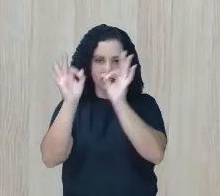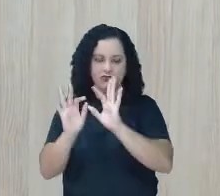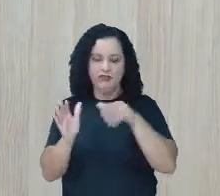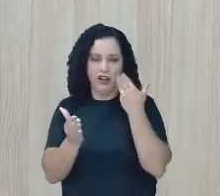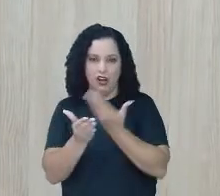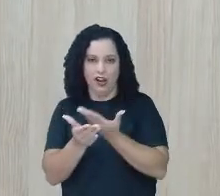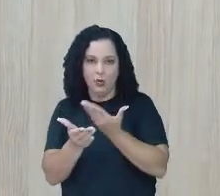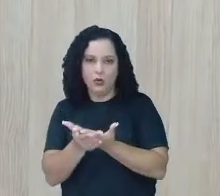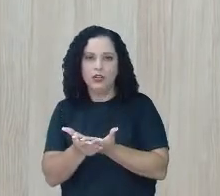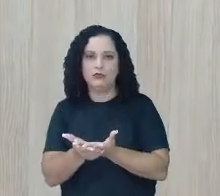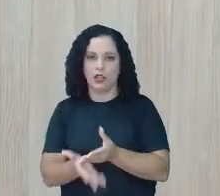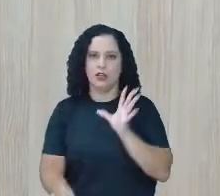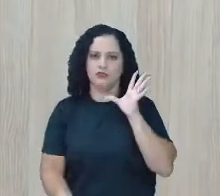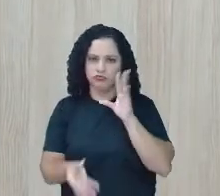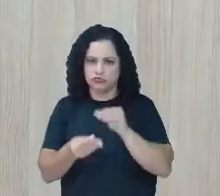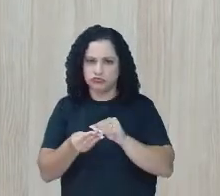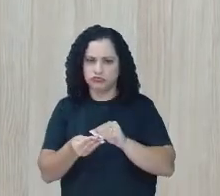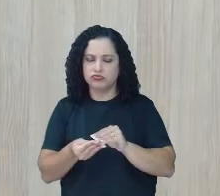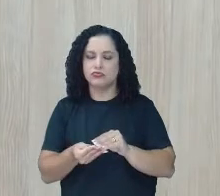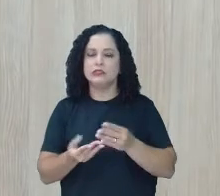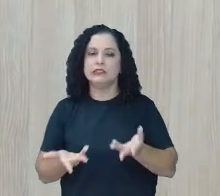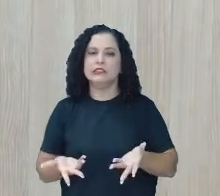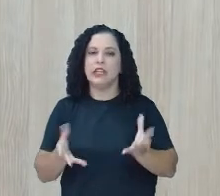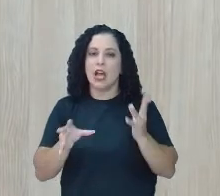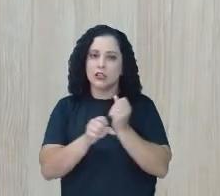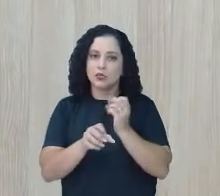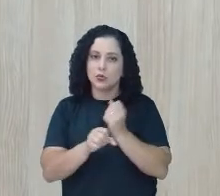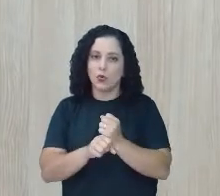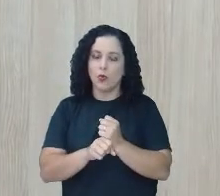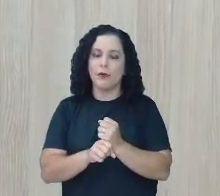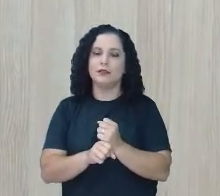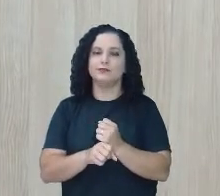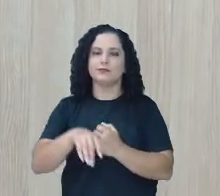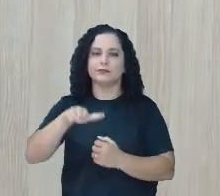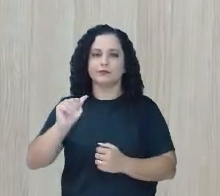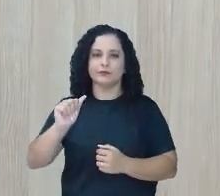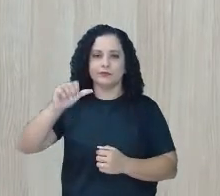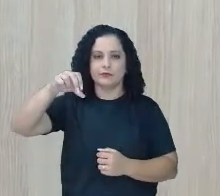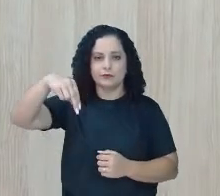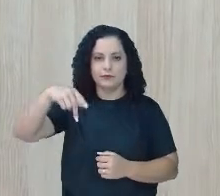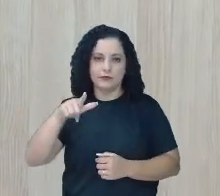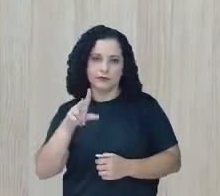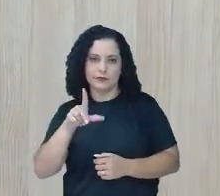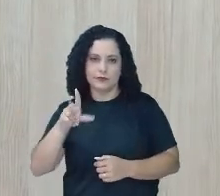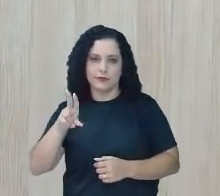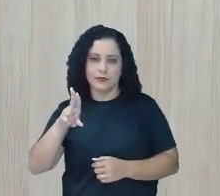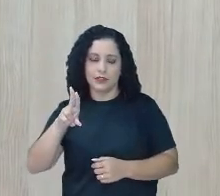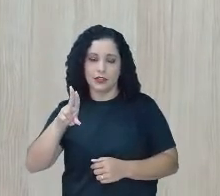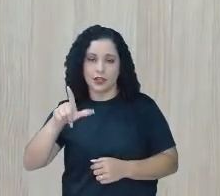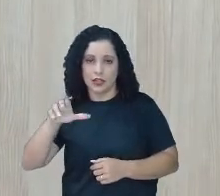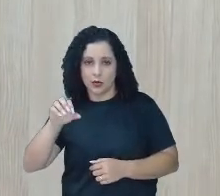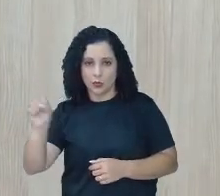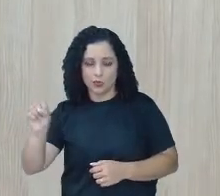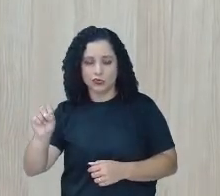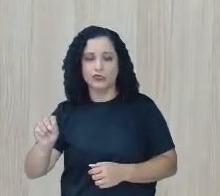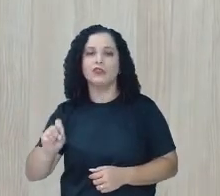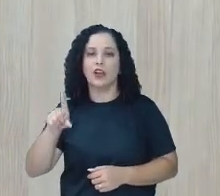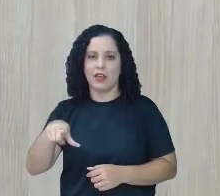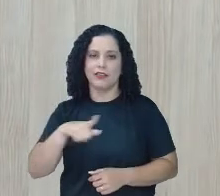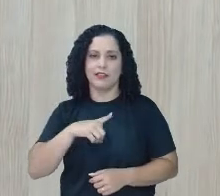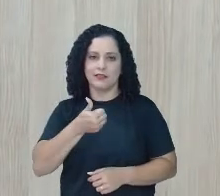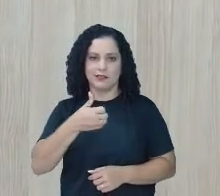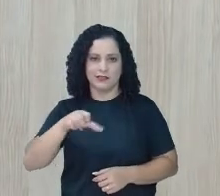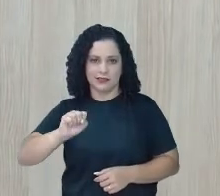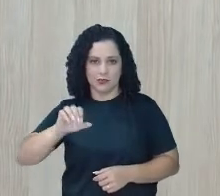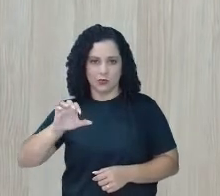gente chega nessa conclusão, que a soma dos ângulos internos é igual a 180, também tem na nossa playlist, tá certo? Daí você